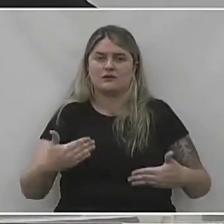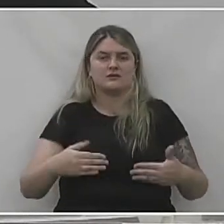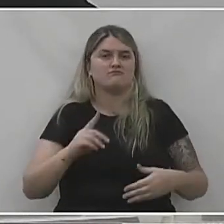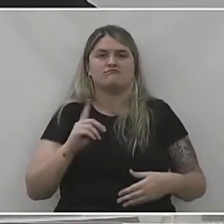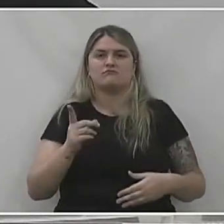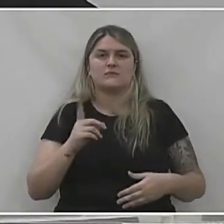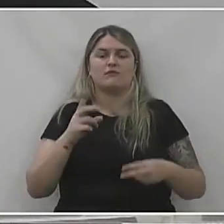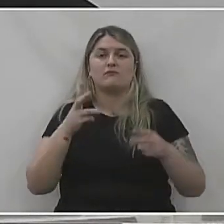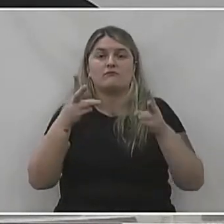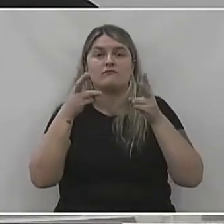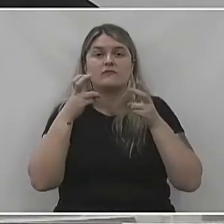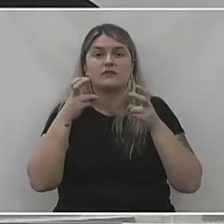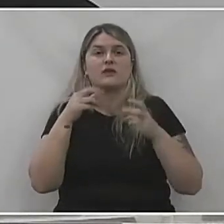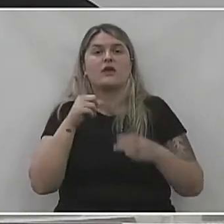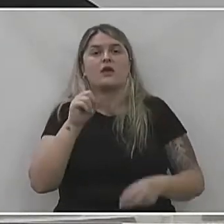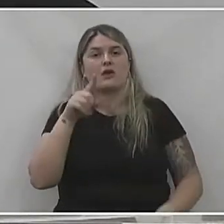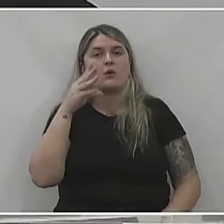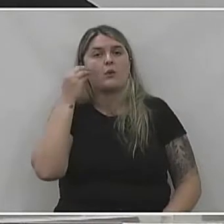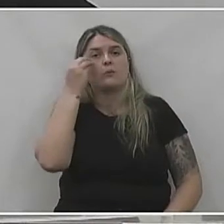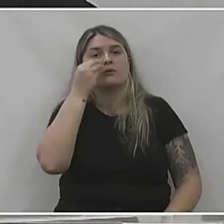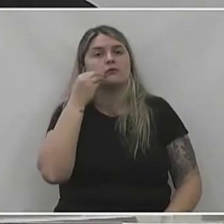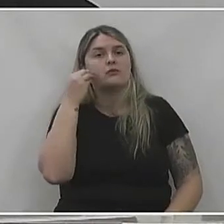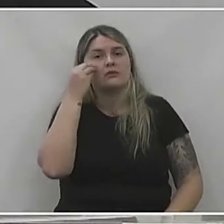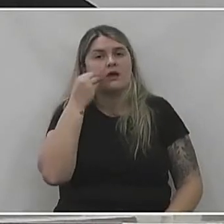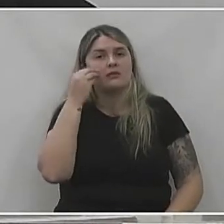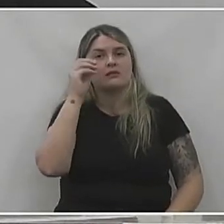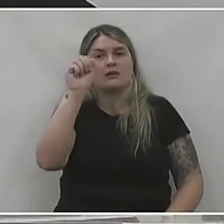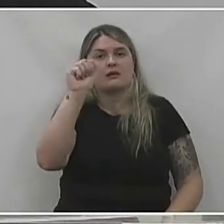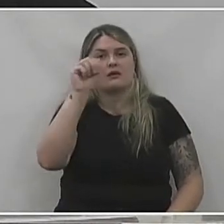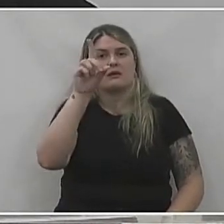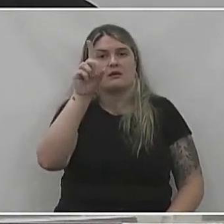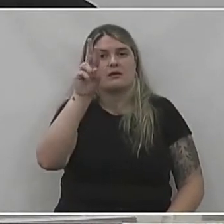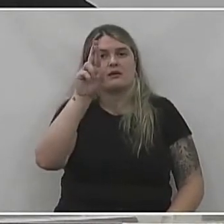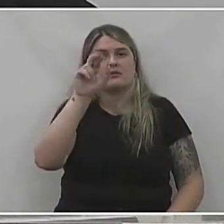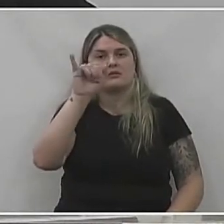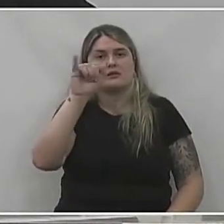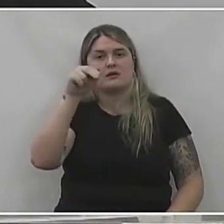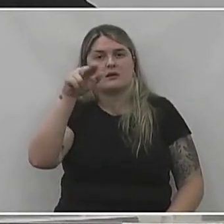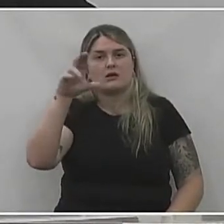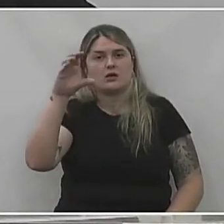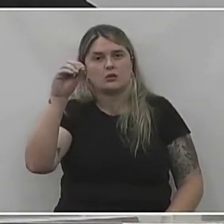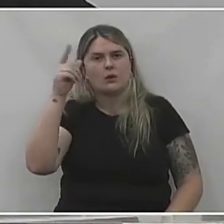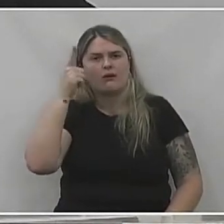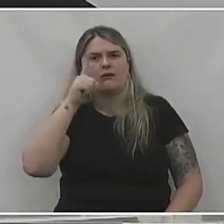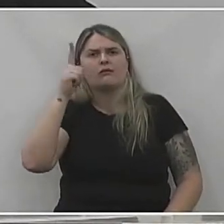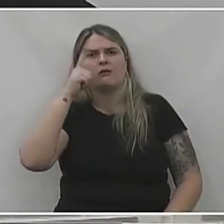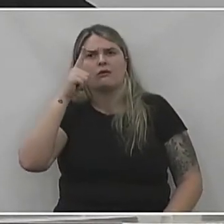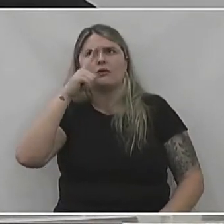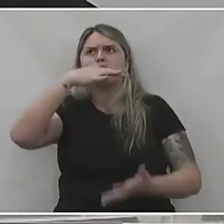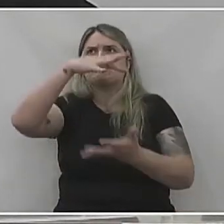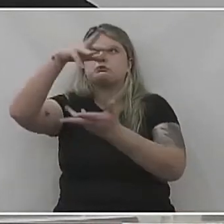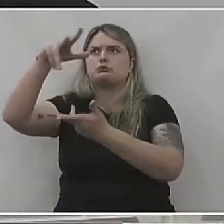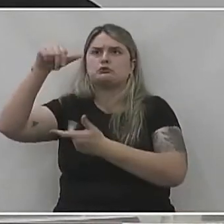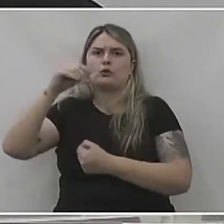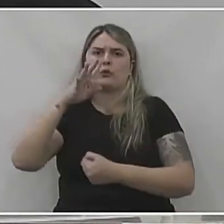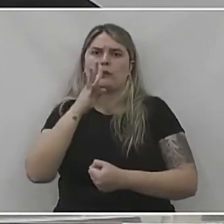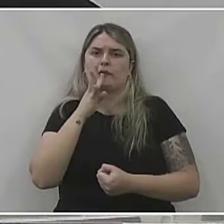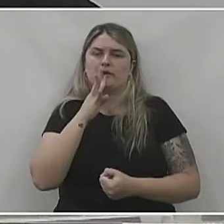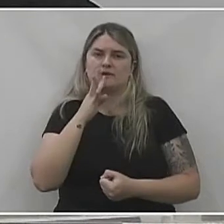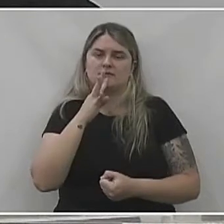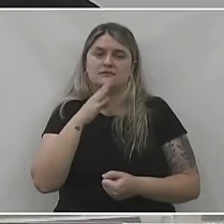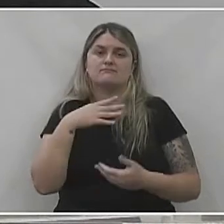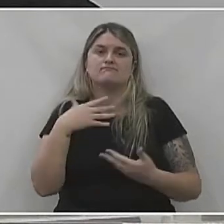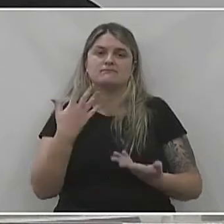Mas eu vejo como uma oportunidade que apareceu o Adriano multicampeão é mundialmente conhecido